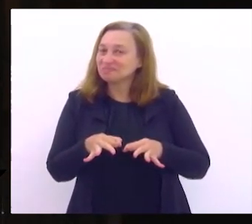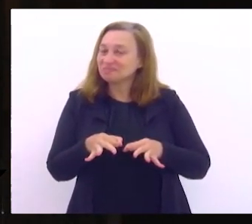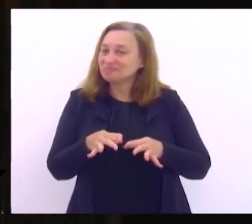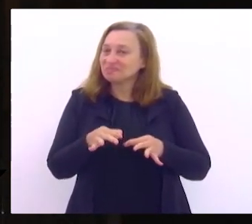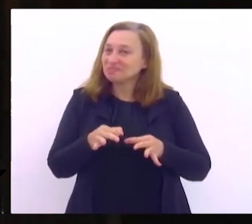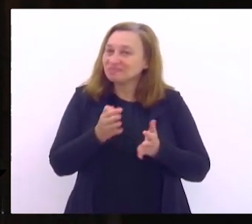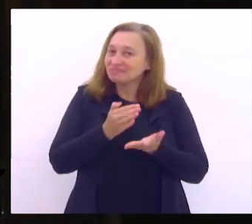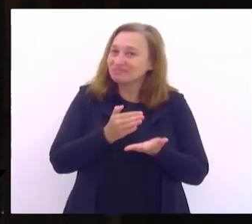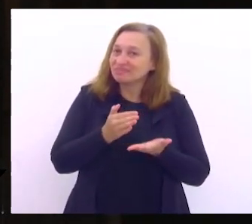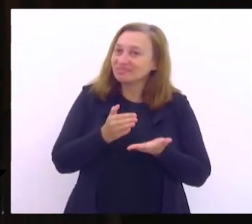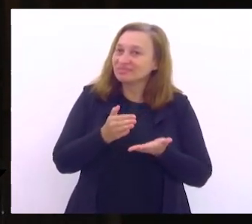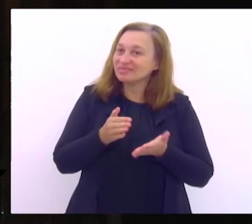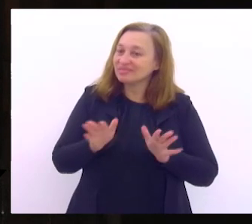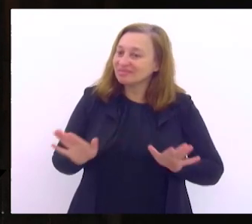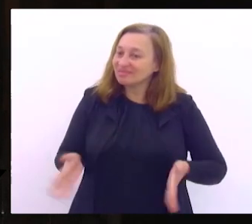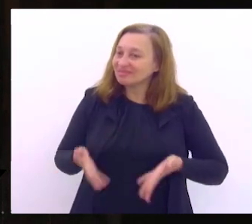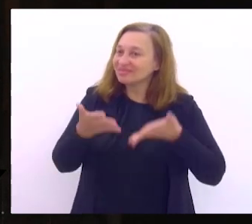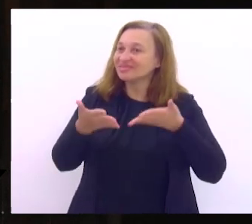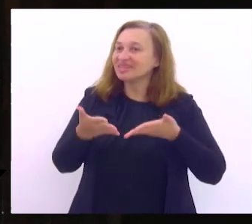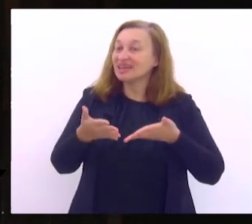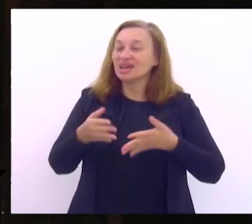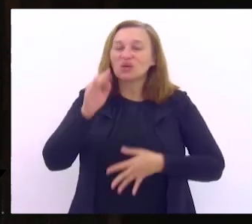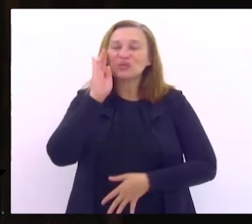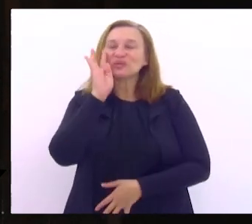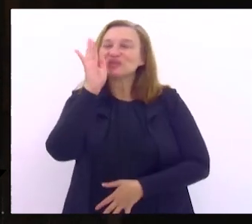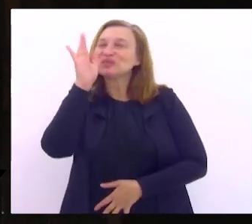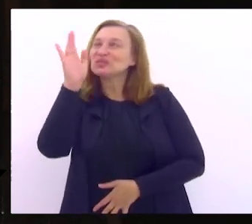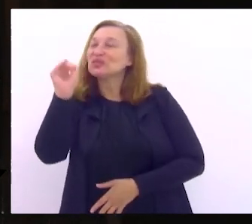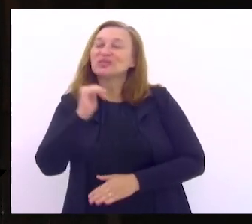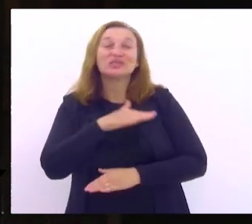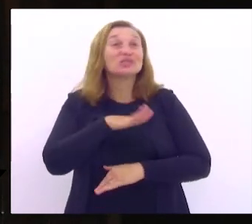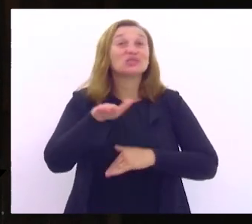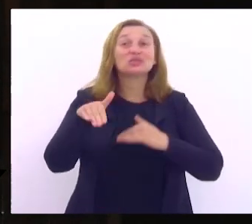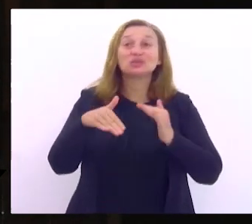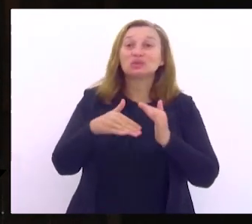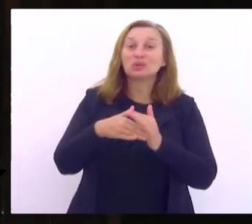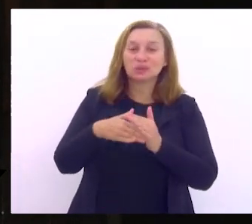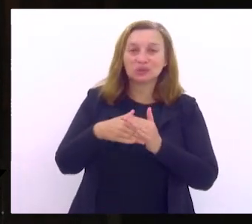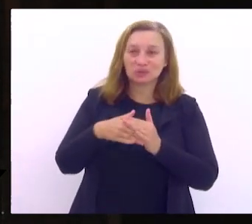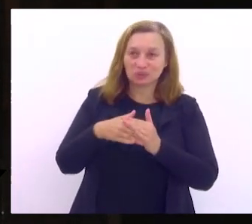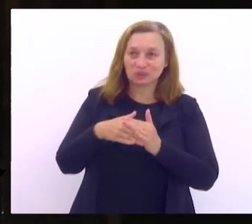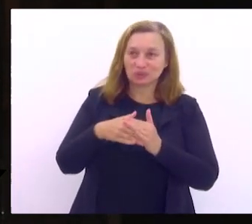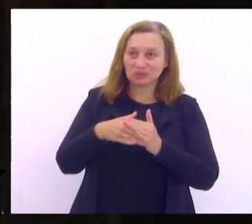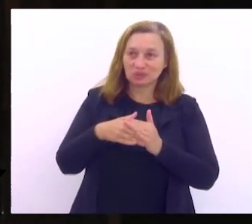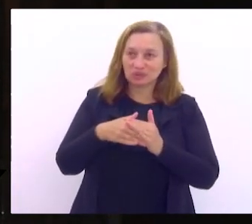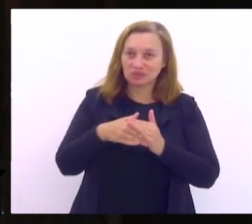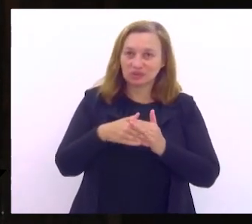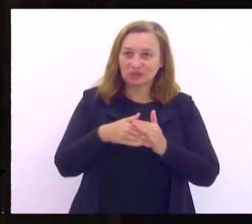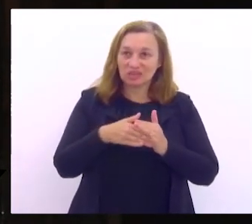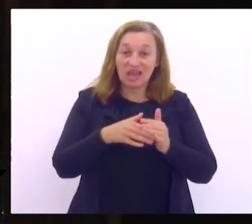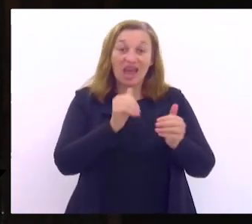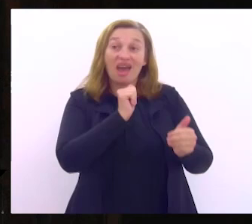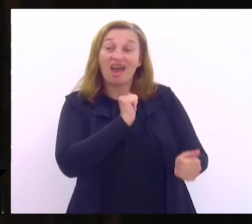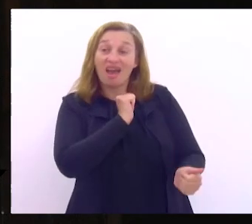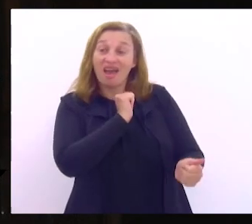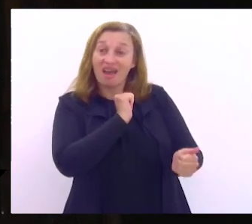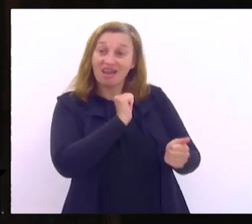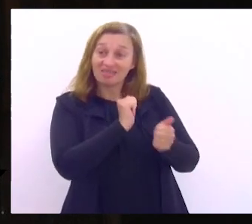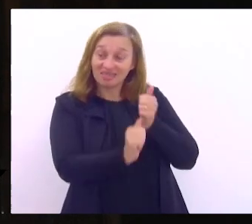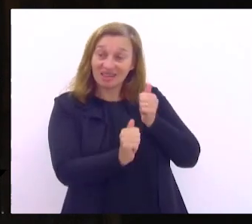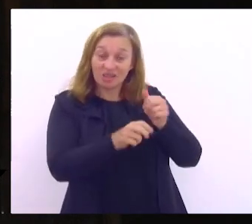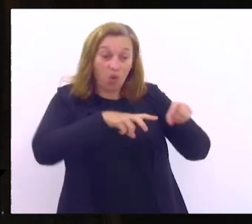empreitada, que é o sonho de todos os ex-atletas e atuais atletas do